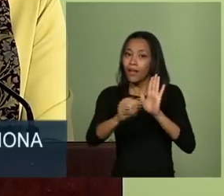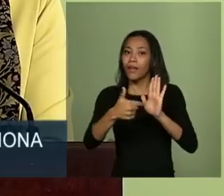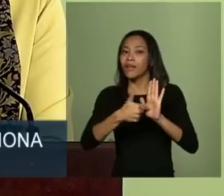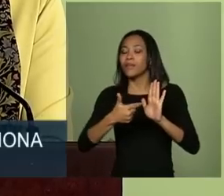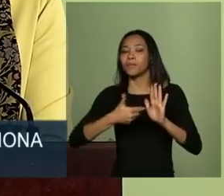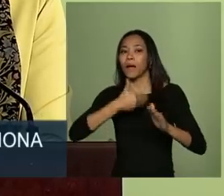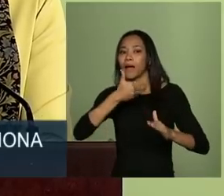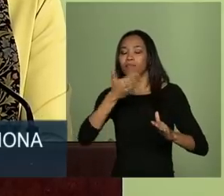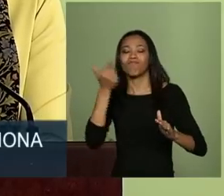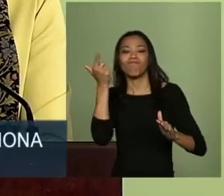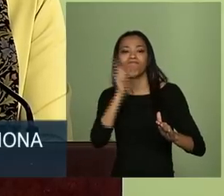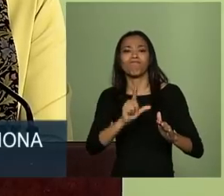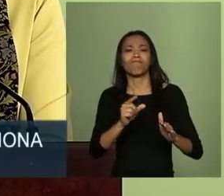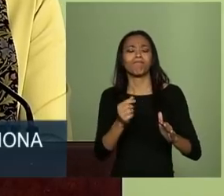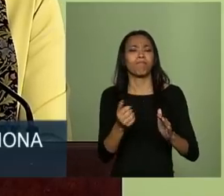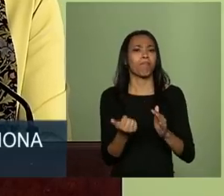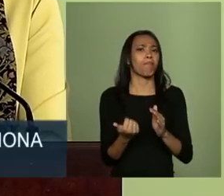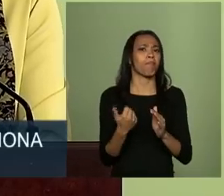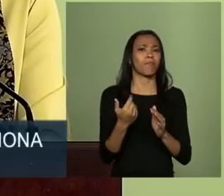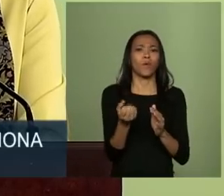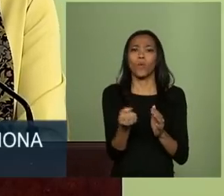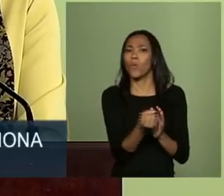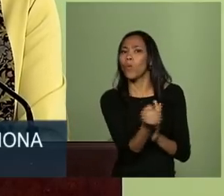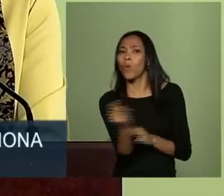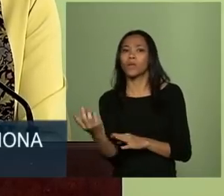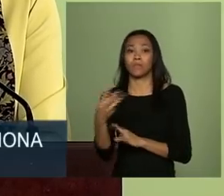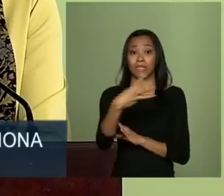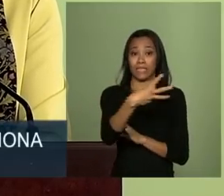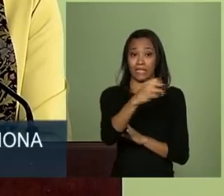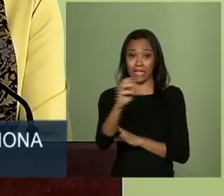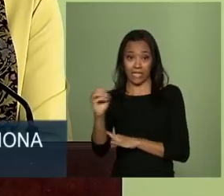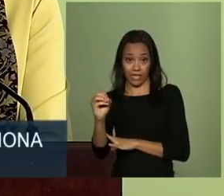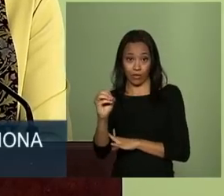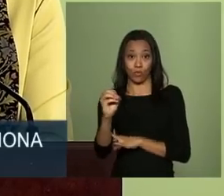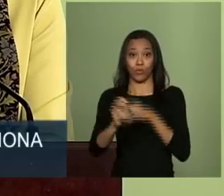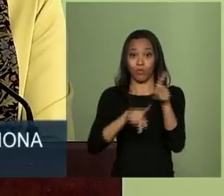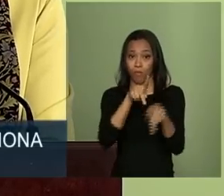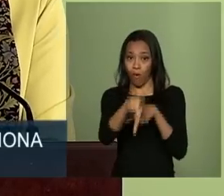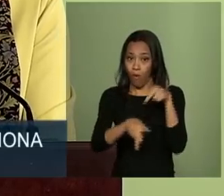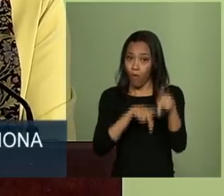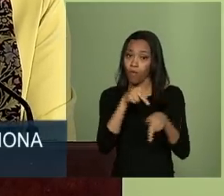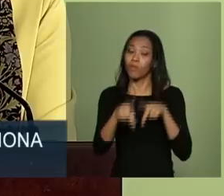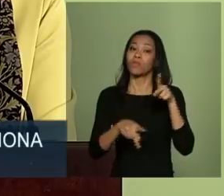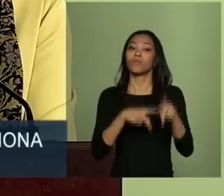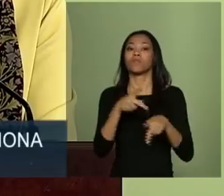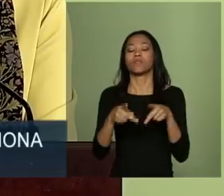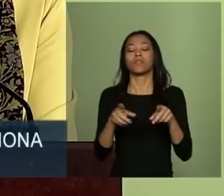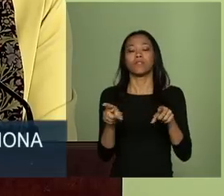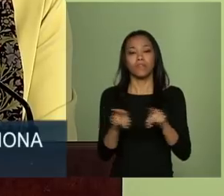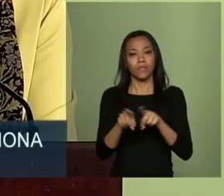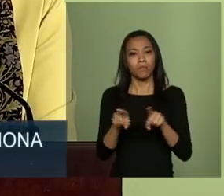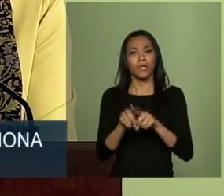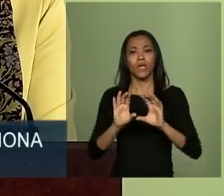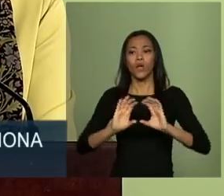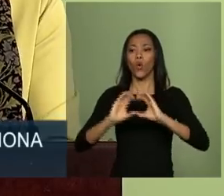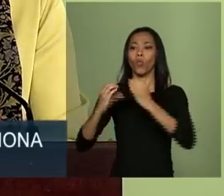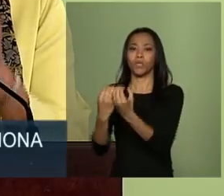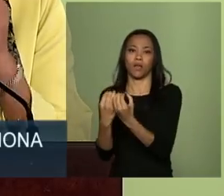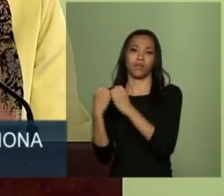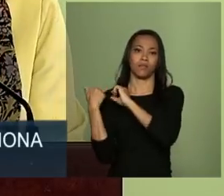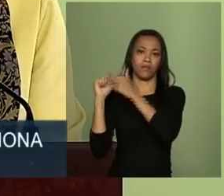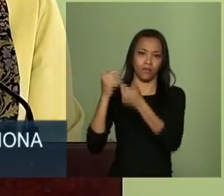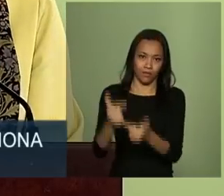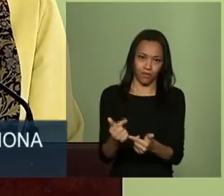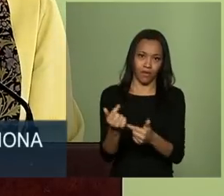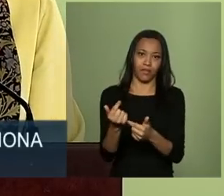quase 300 povos e comunidades tradicionais, o que mostra também, por parte do Brasil,